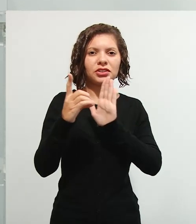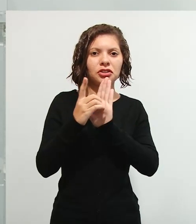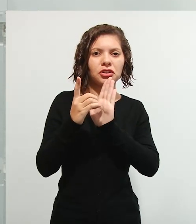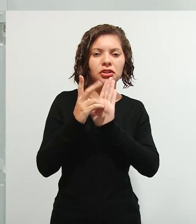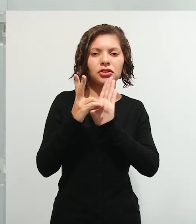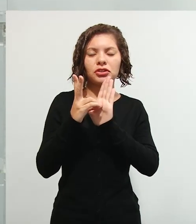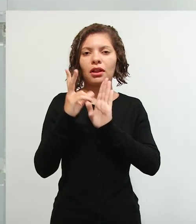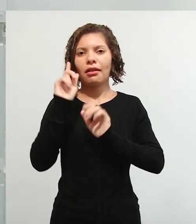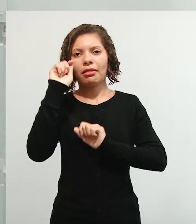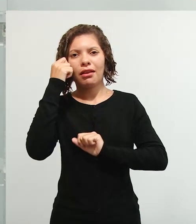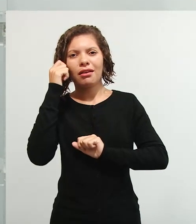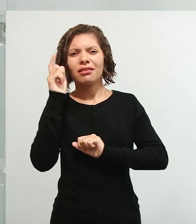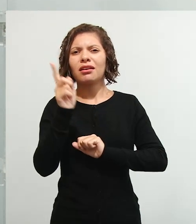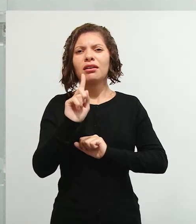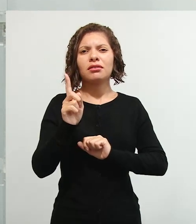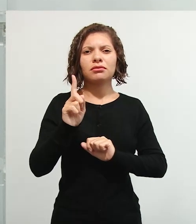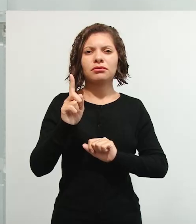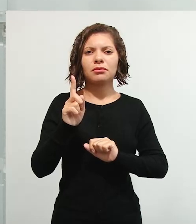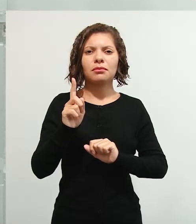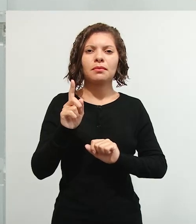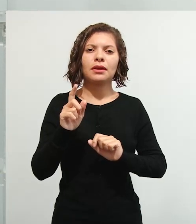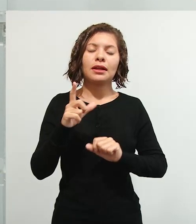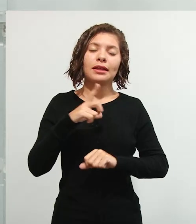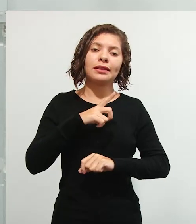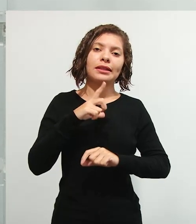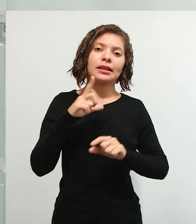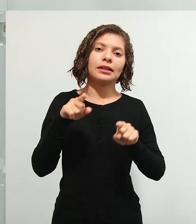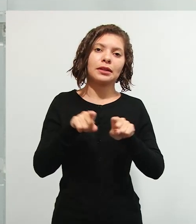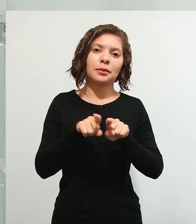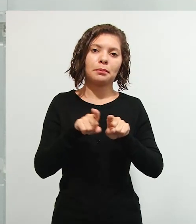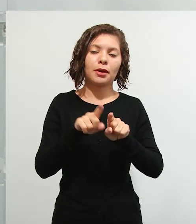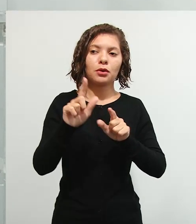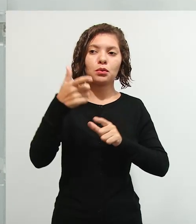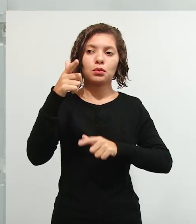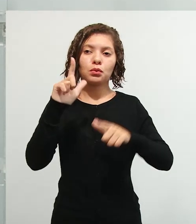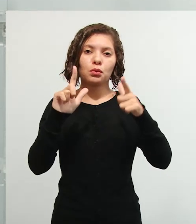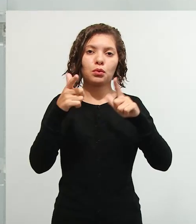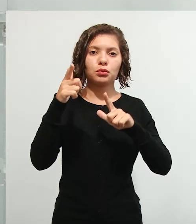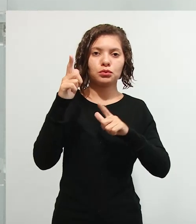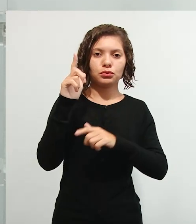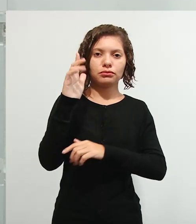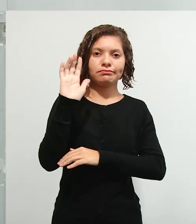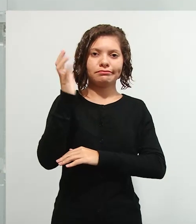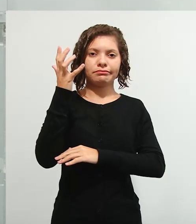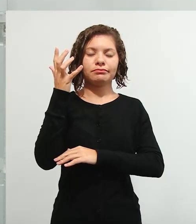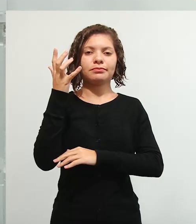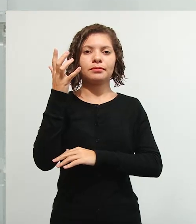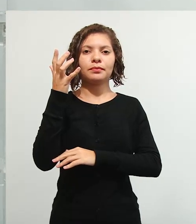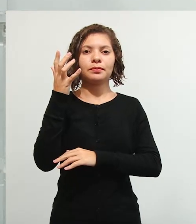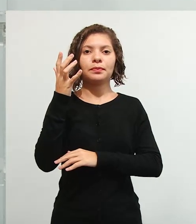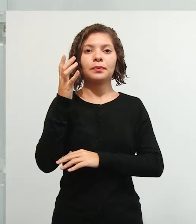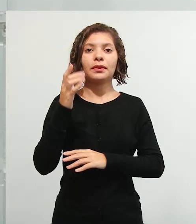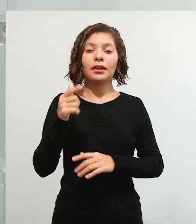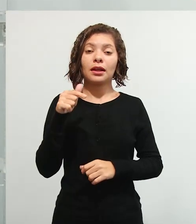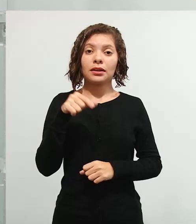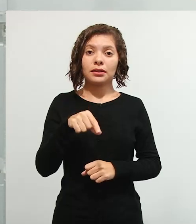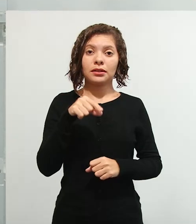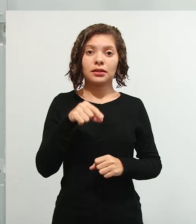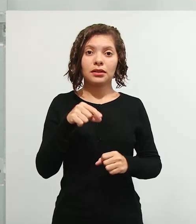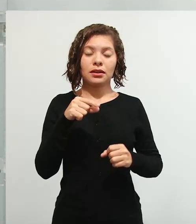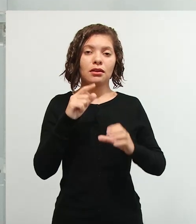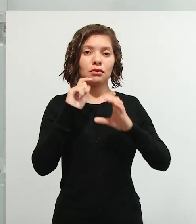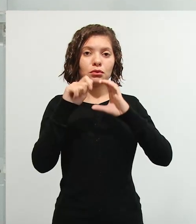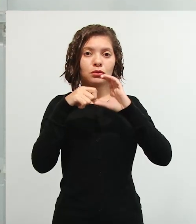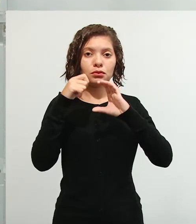envolvem indígenas ou negros. Essa observação é importante, fica com ela aí guardada. No nosso caso aqui,